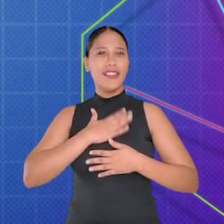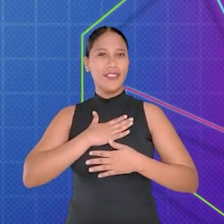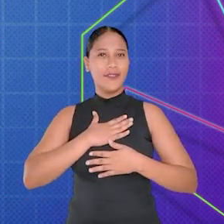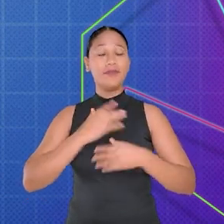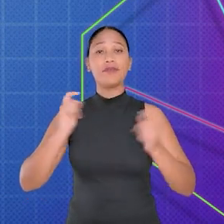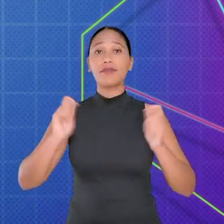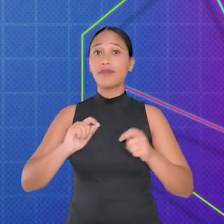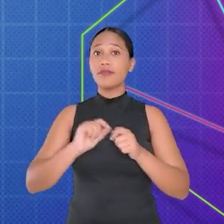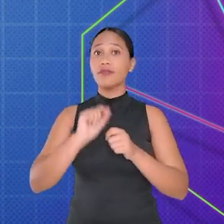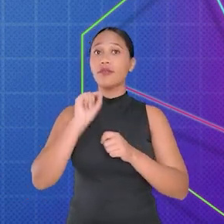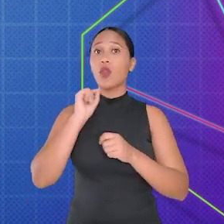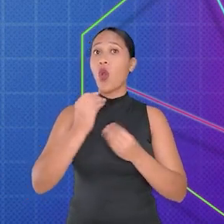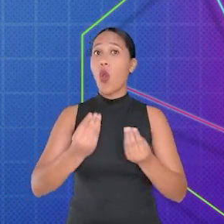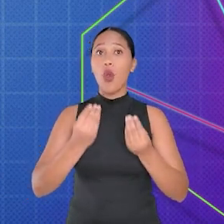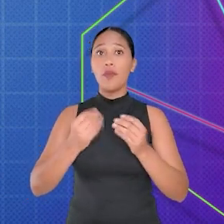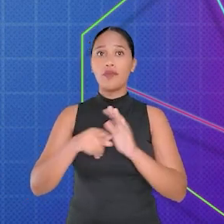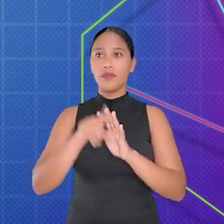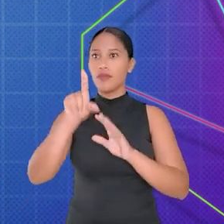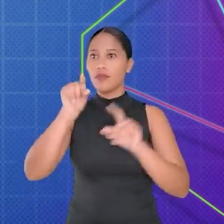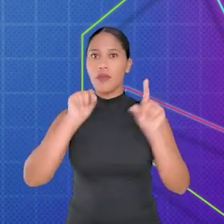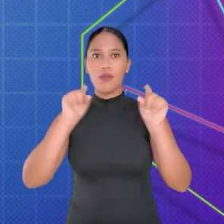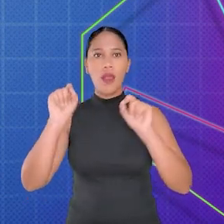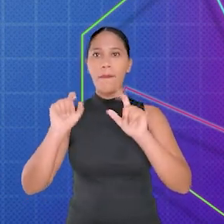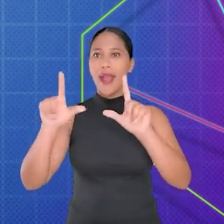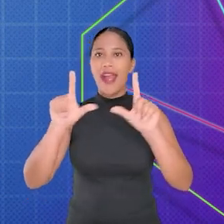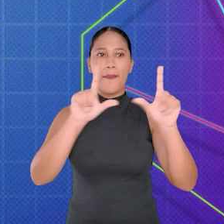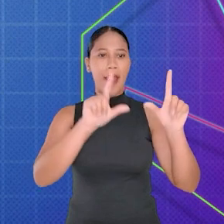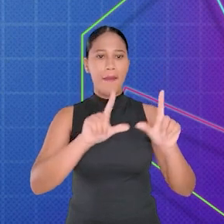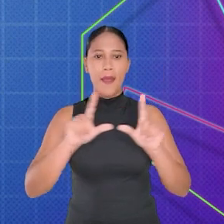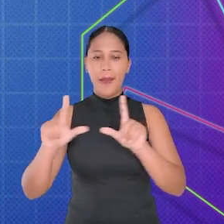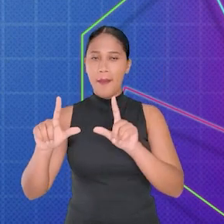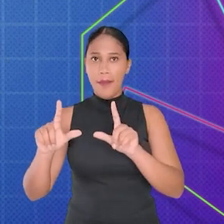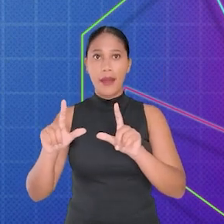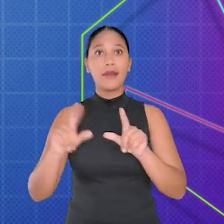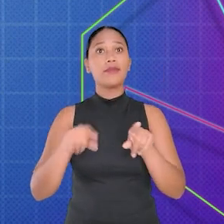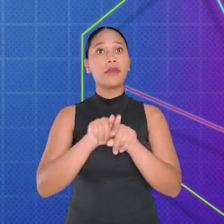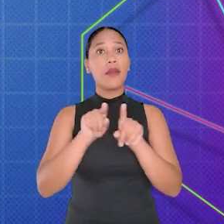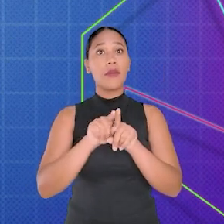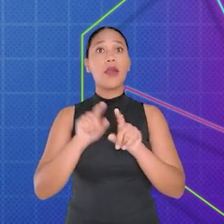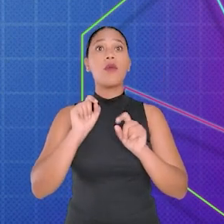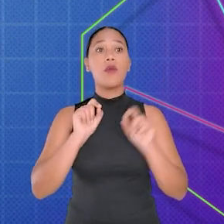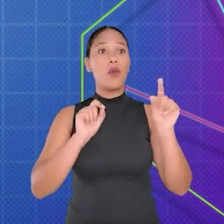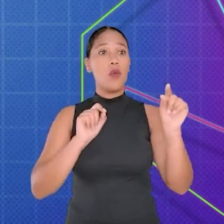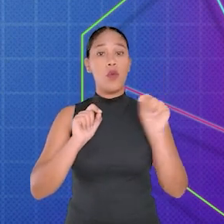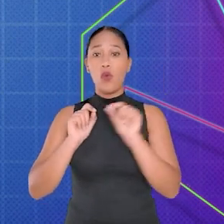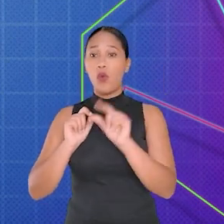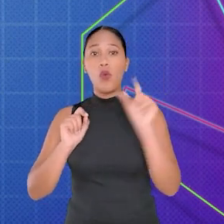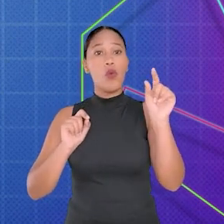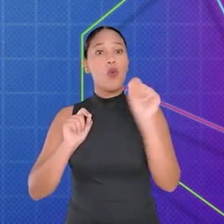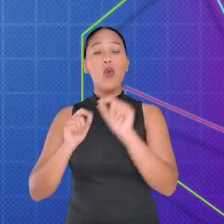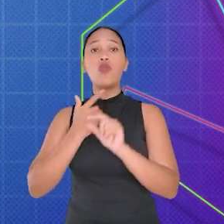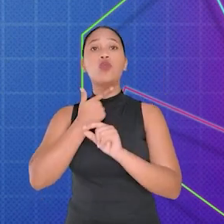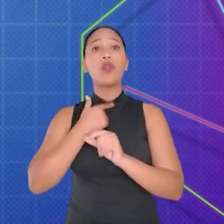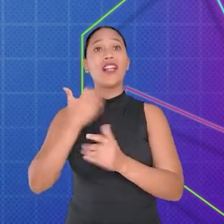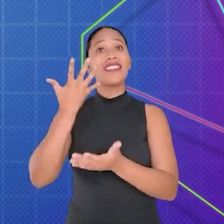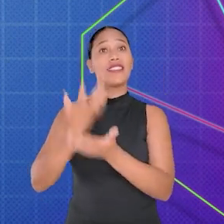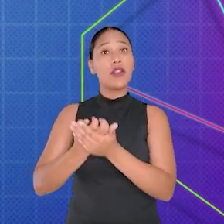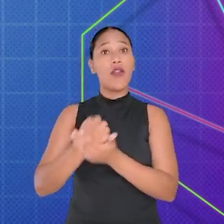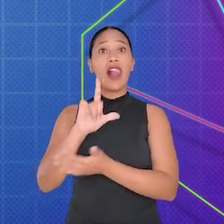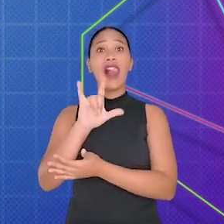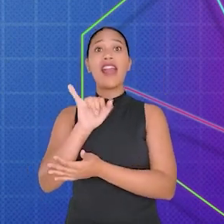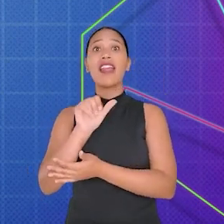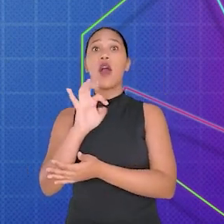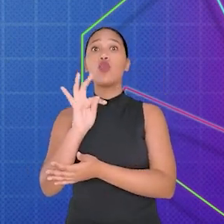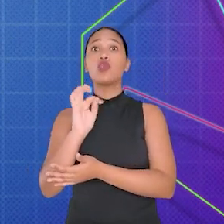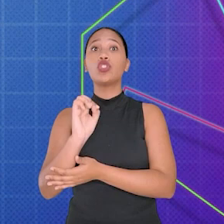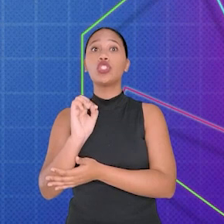personalizados. Isso pode ser feito através da seleção dos painéis que deseja incluir no espaço de trabalho, posicionando-os da maneira desejada e salvando